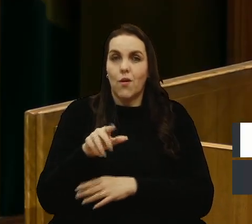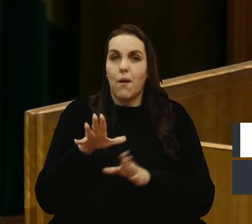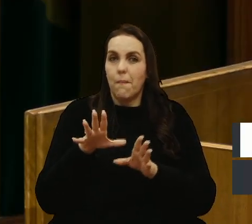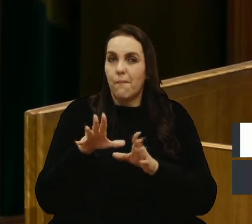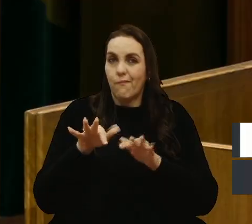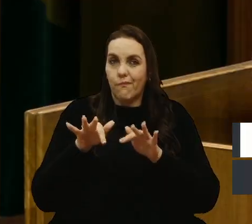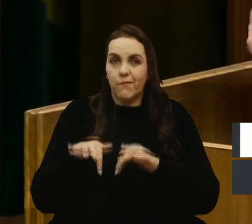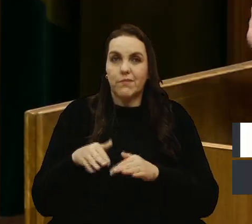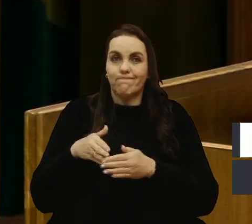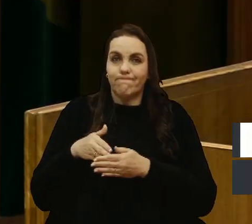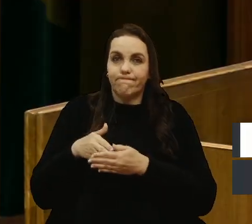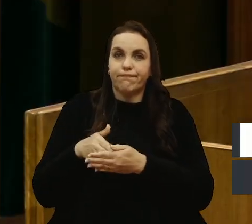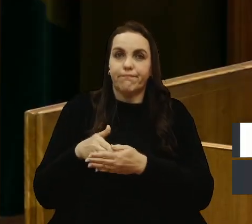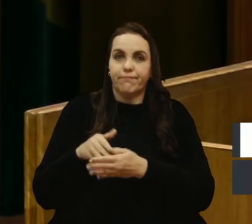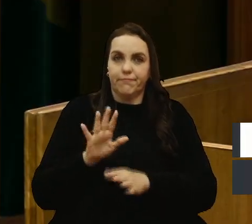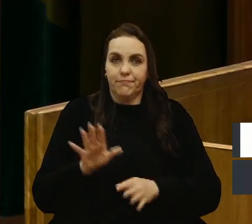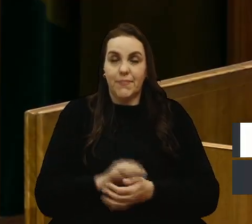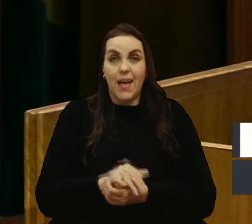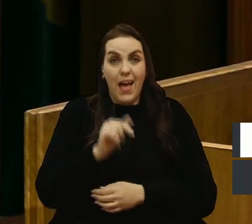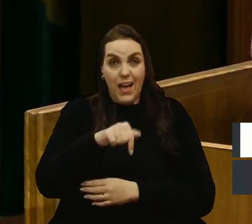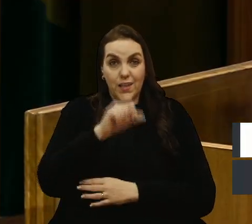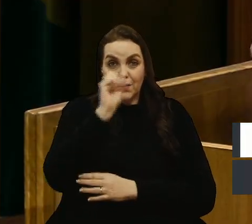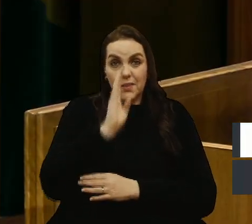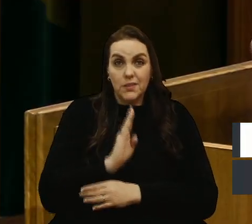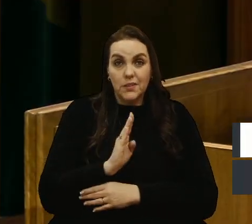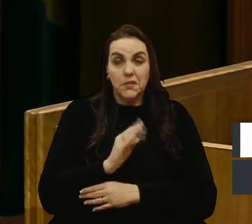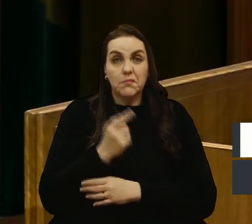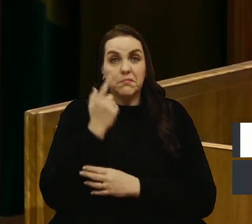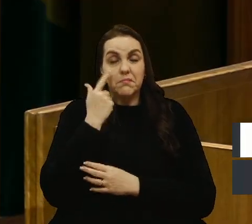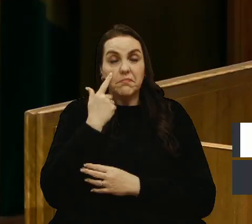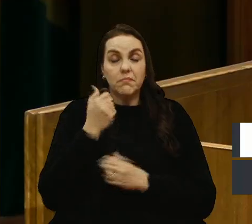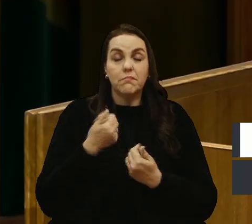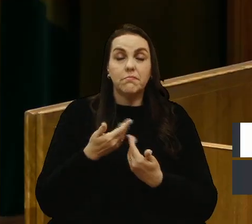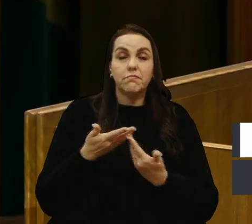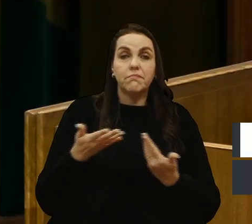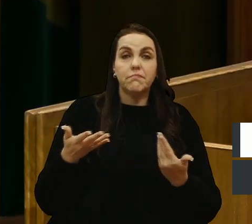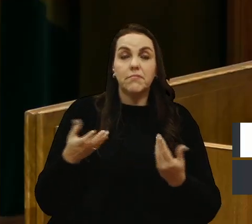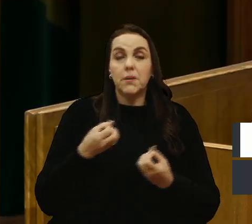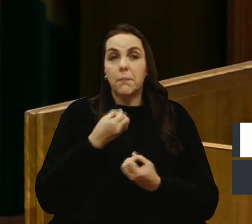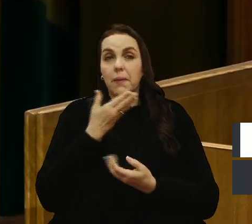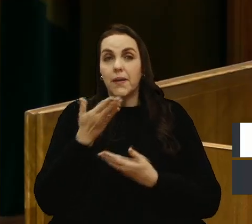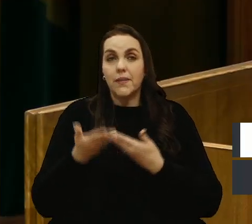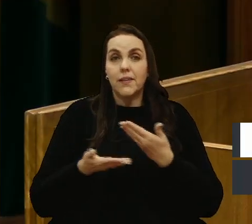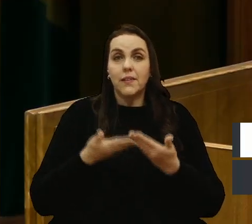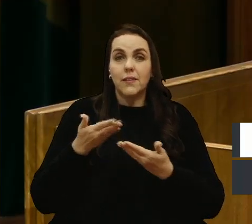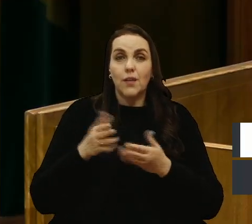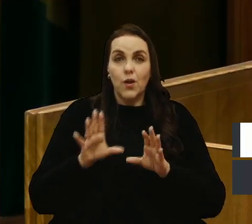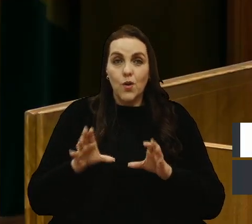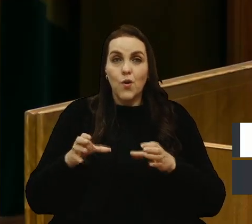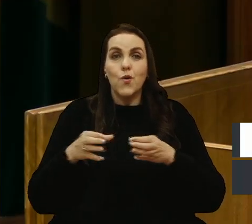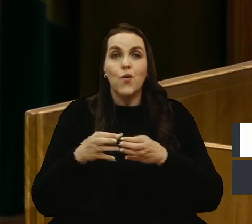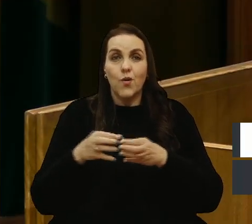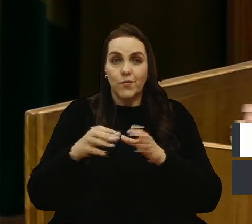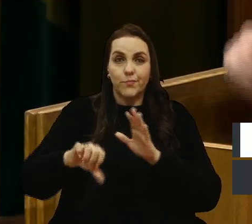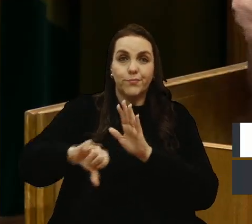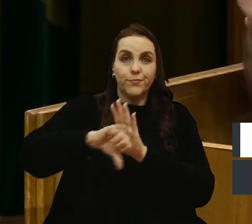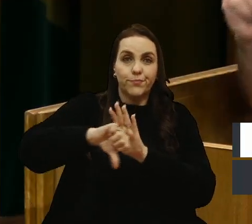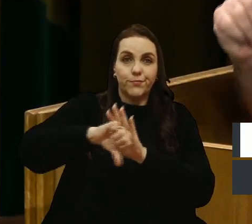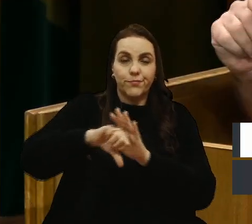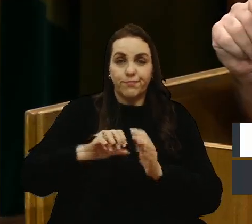isso. E aqui no Brasil nós vemos uma benevolência para organizações